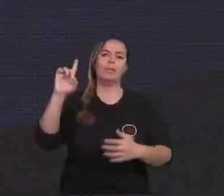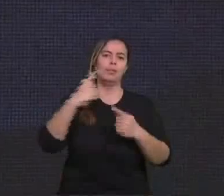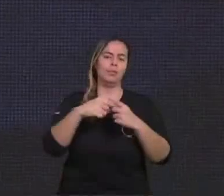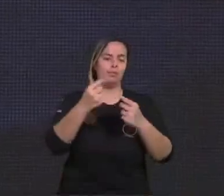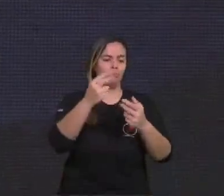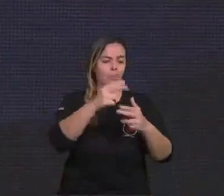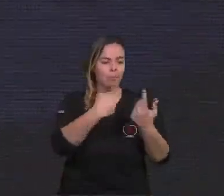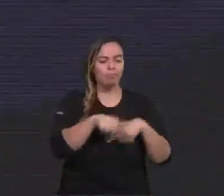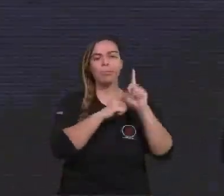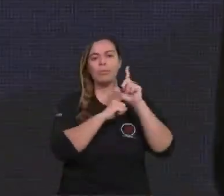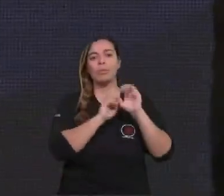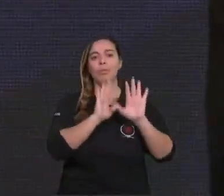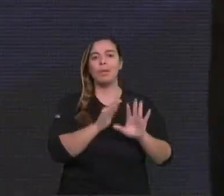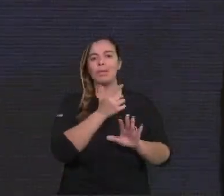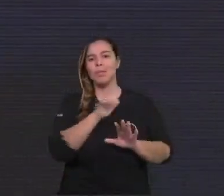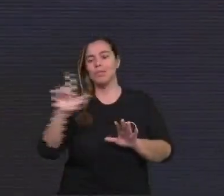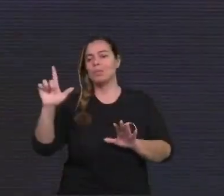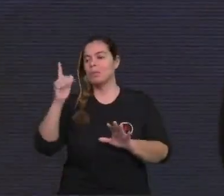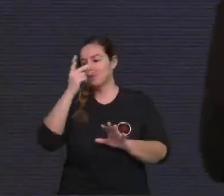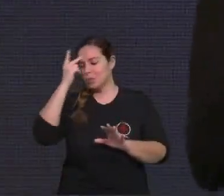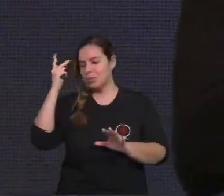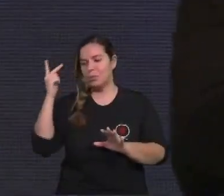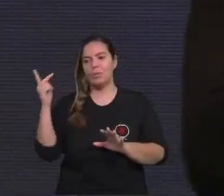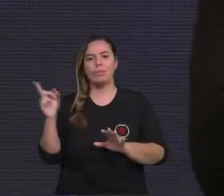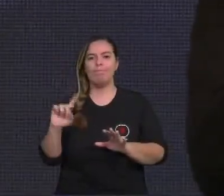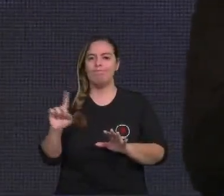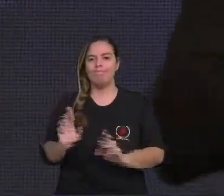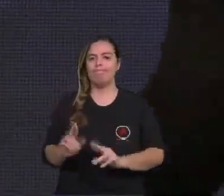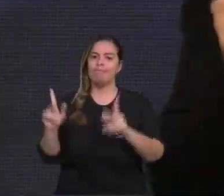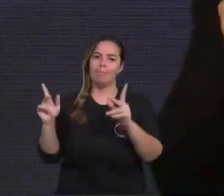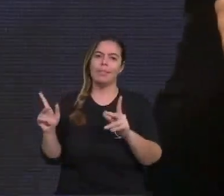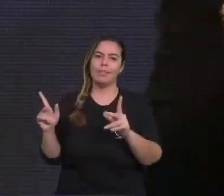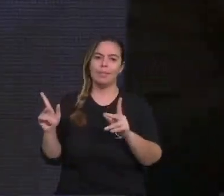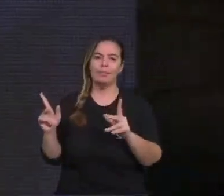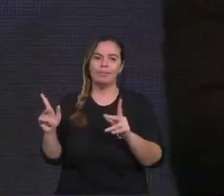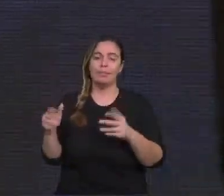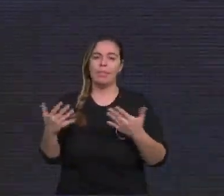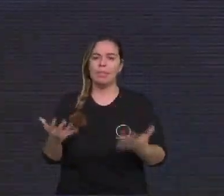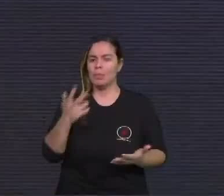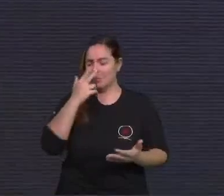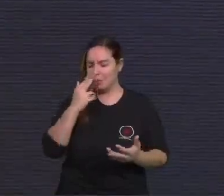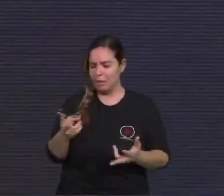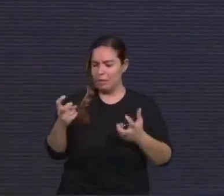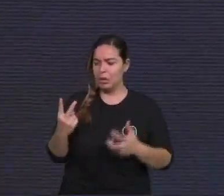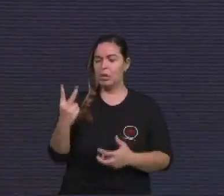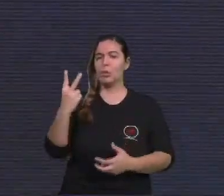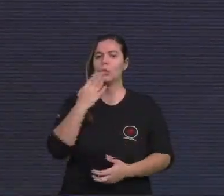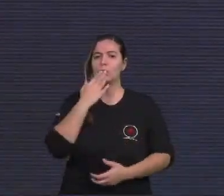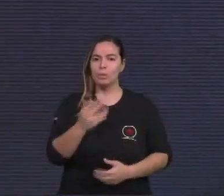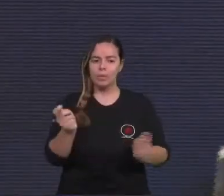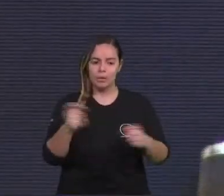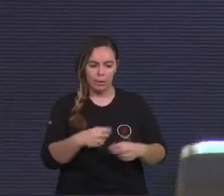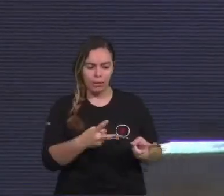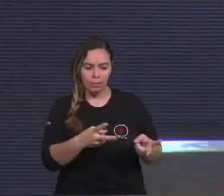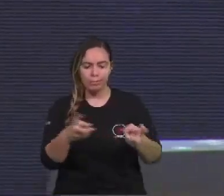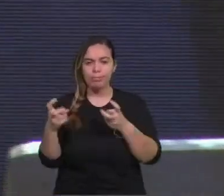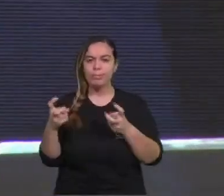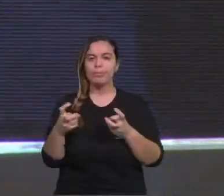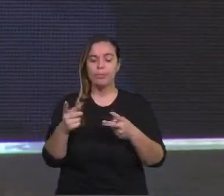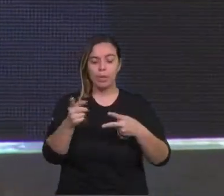transformação. Mas para outras não. E aí me parece que duas coisas nós podemos observar com isso.